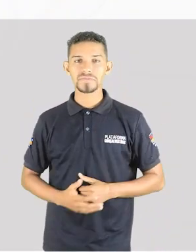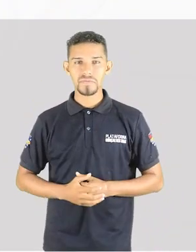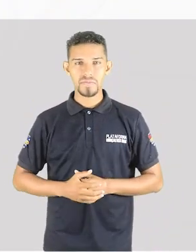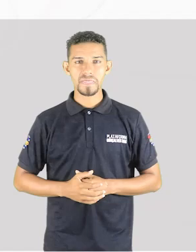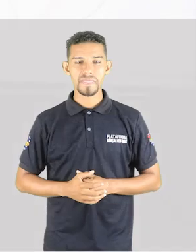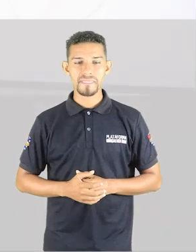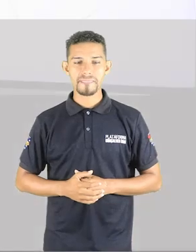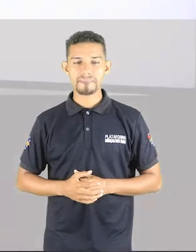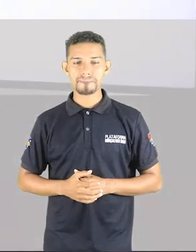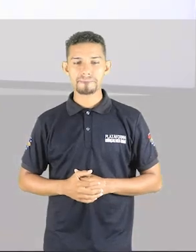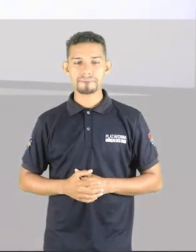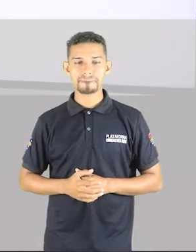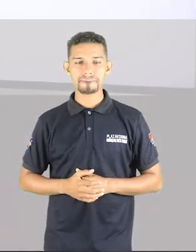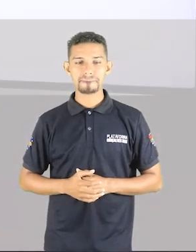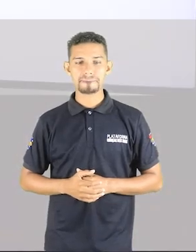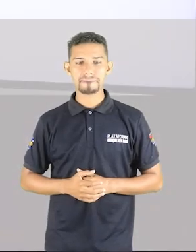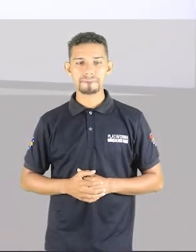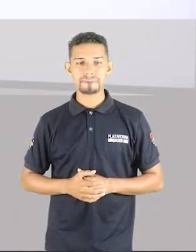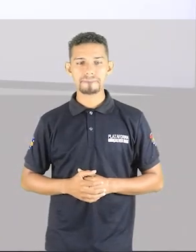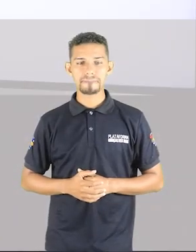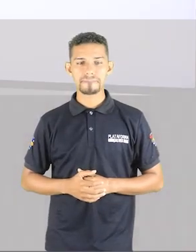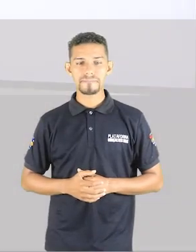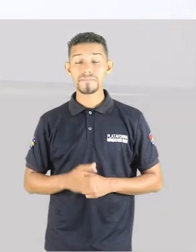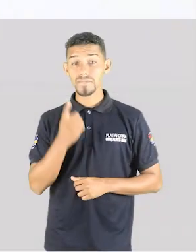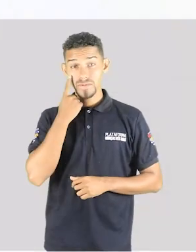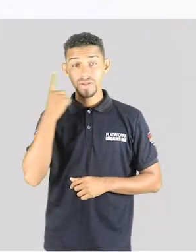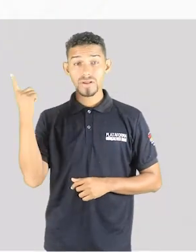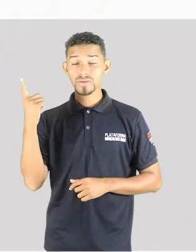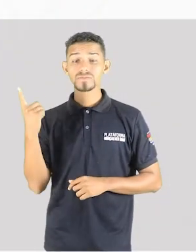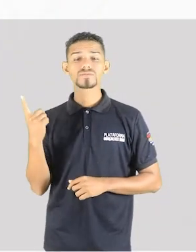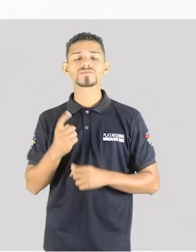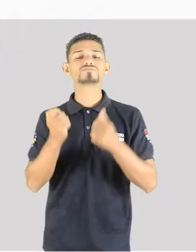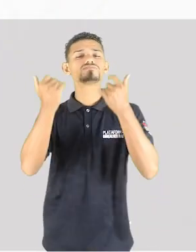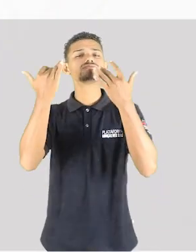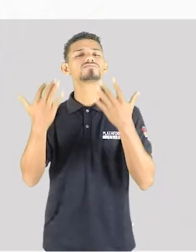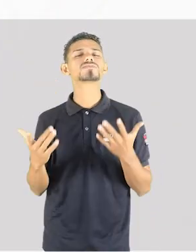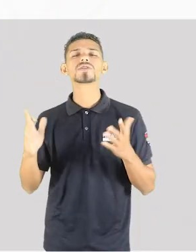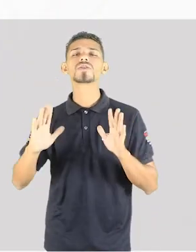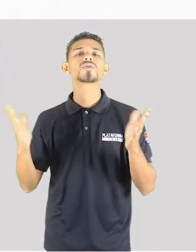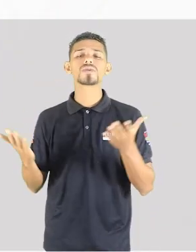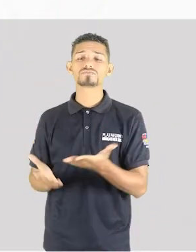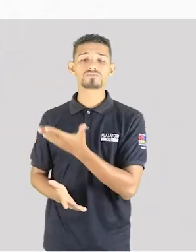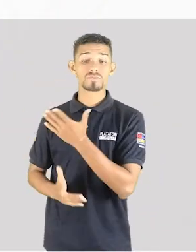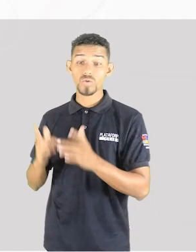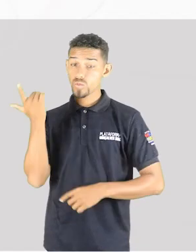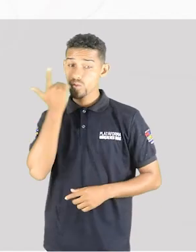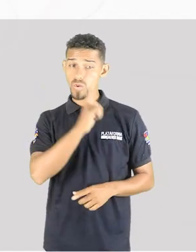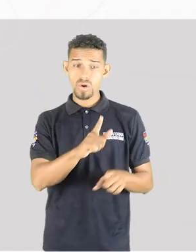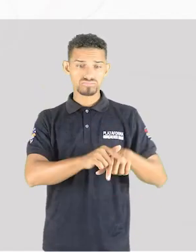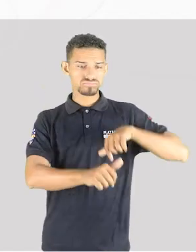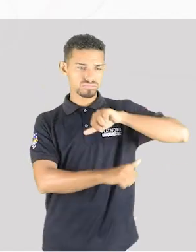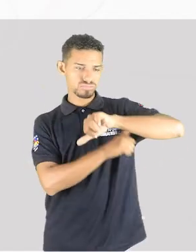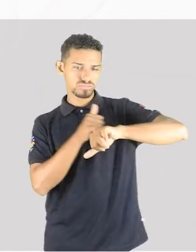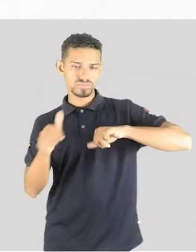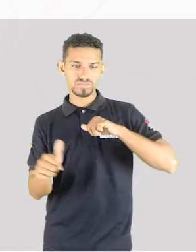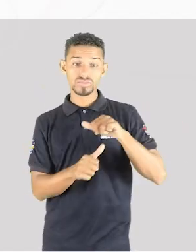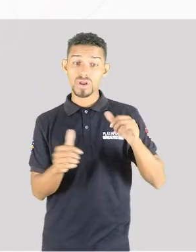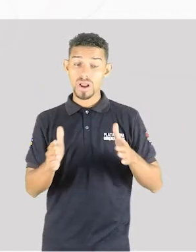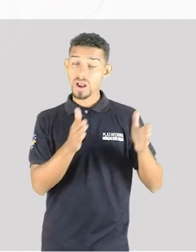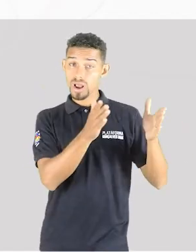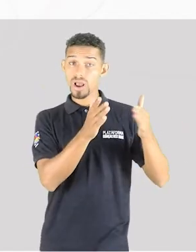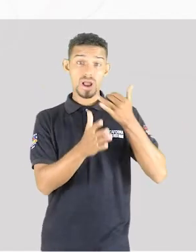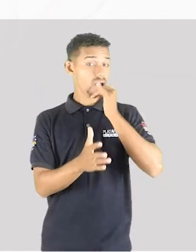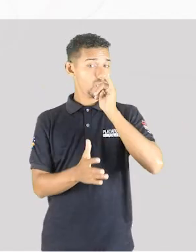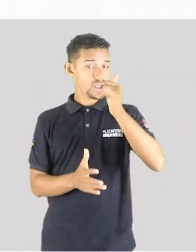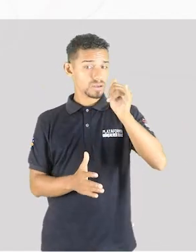b próxima assinale o dispositivo elétrico capaz de capaz de transformar parte da